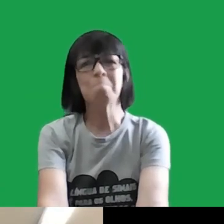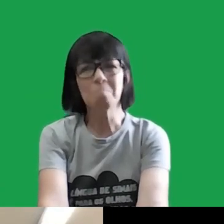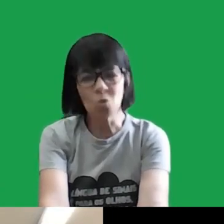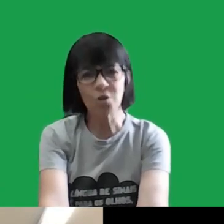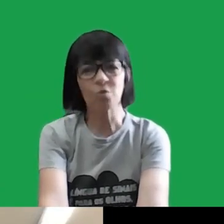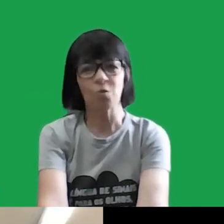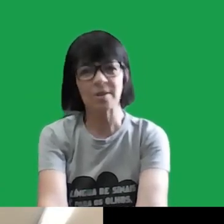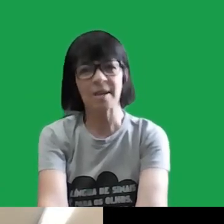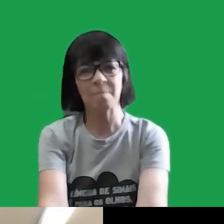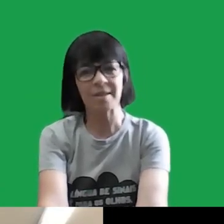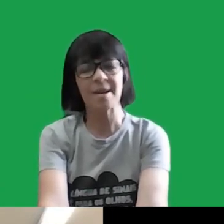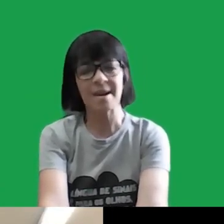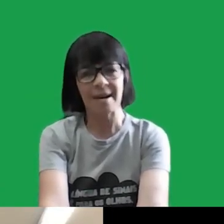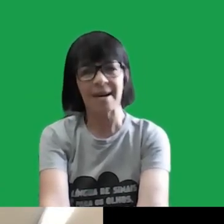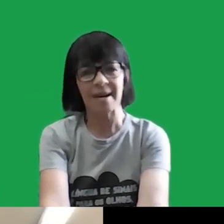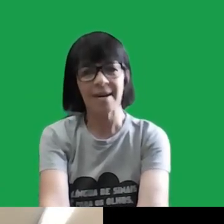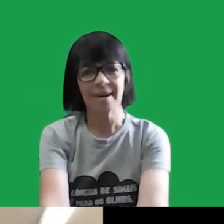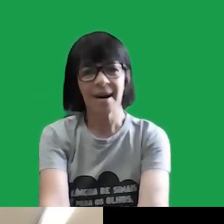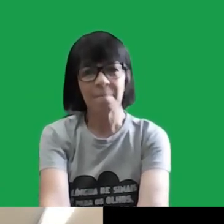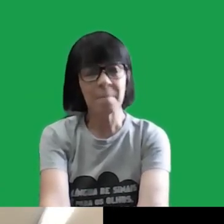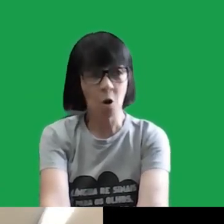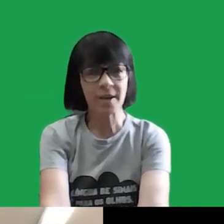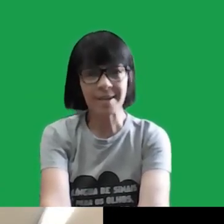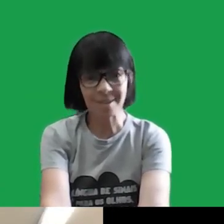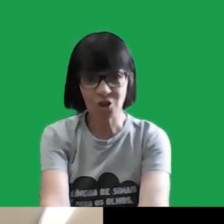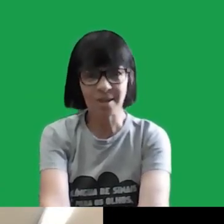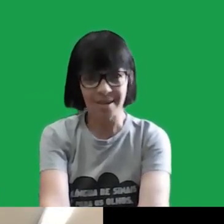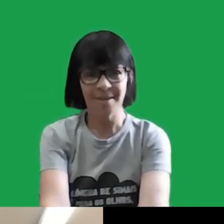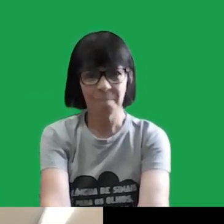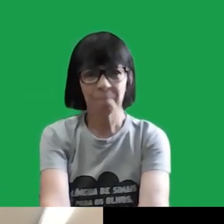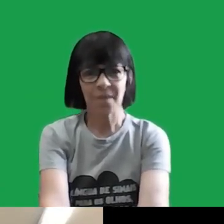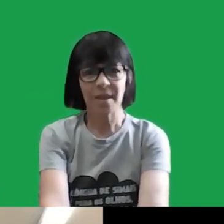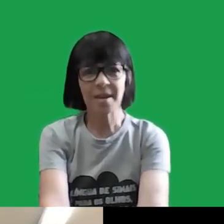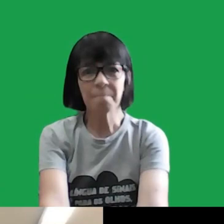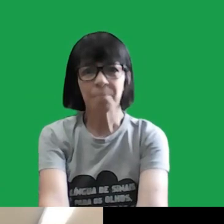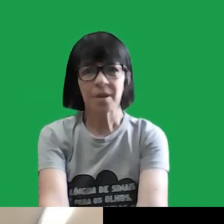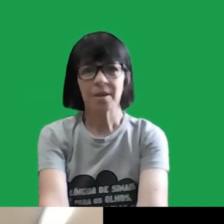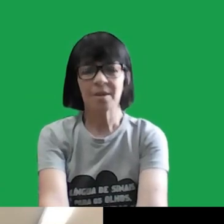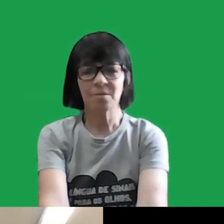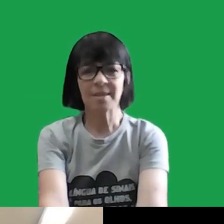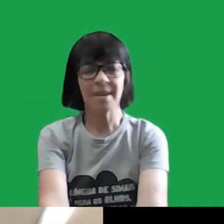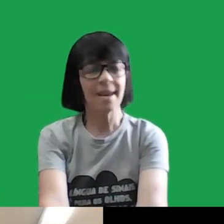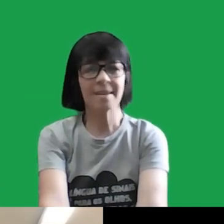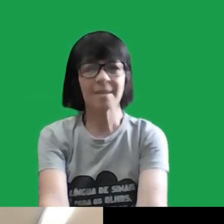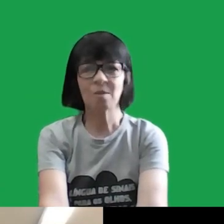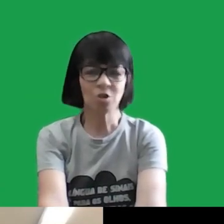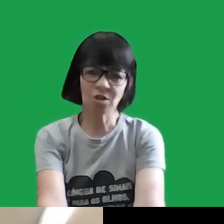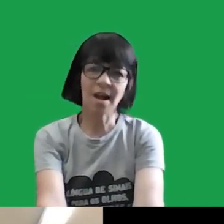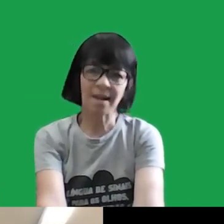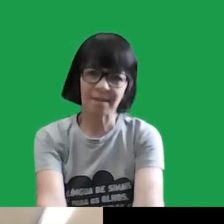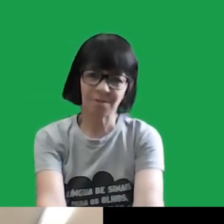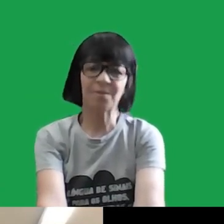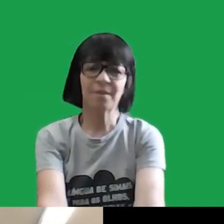ajuda muito você a manter a memória em dia, né? Então, assim, é